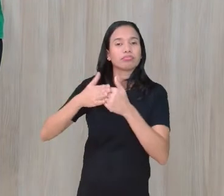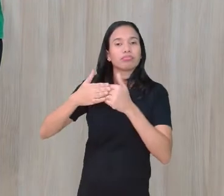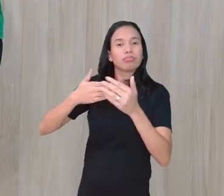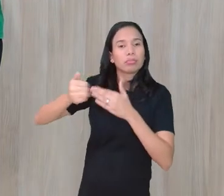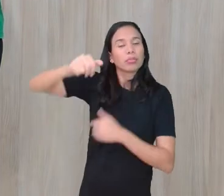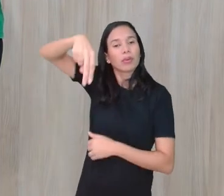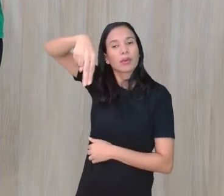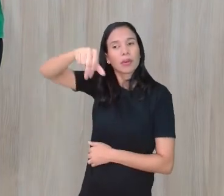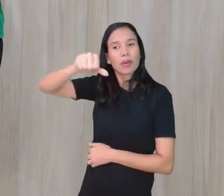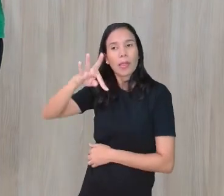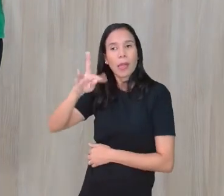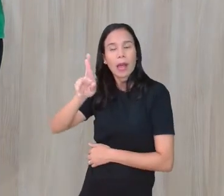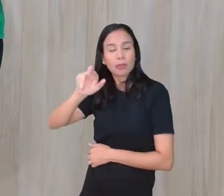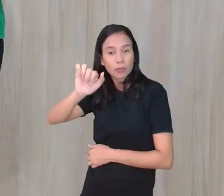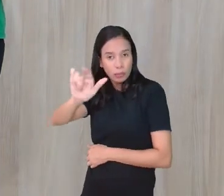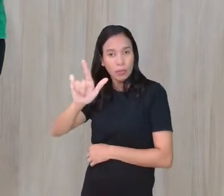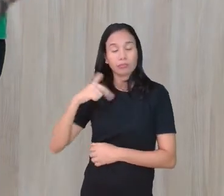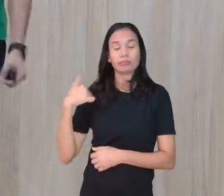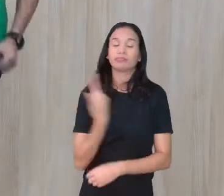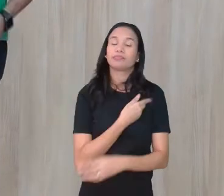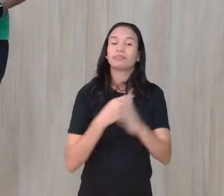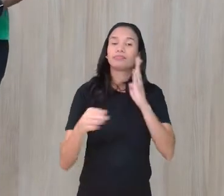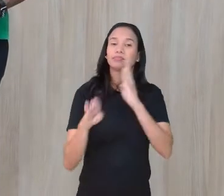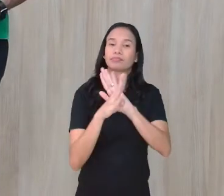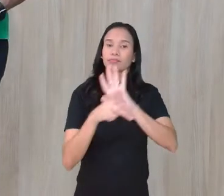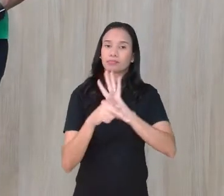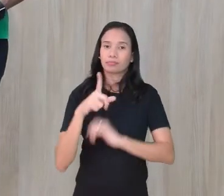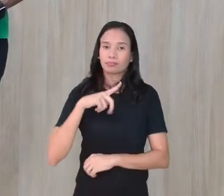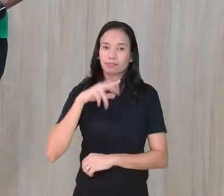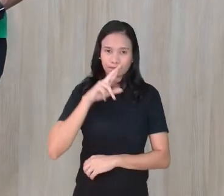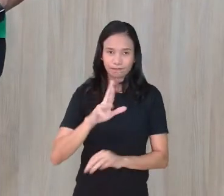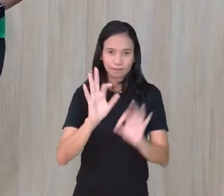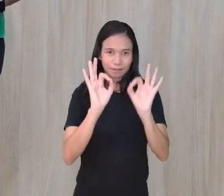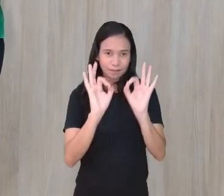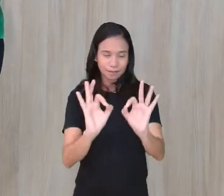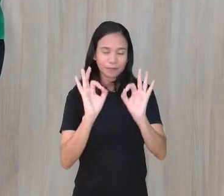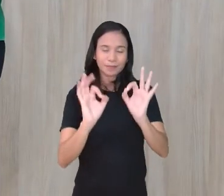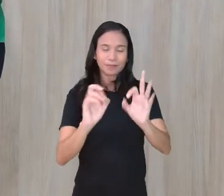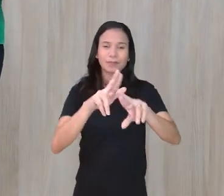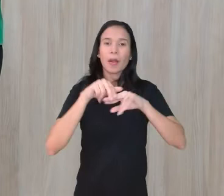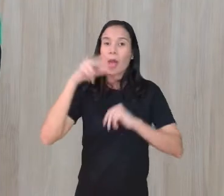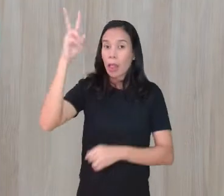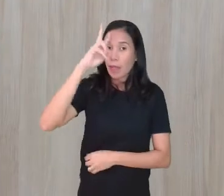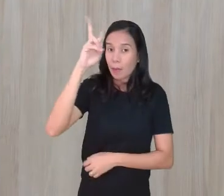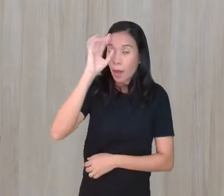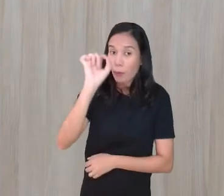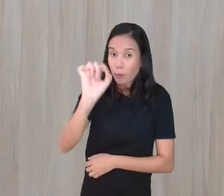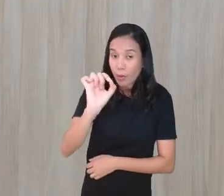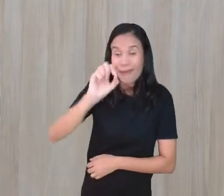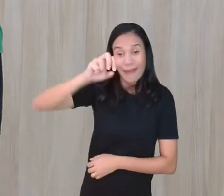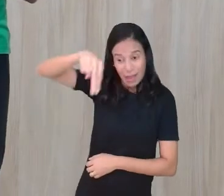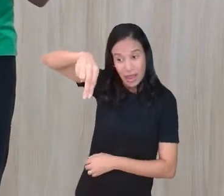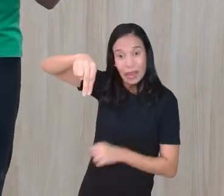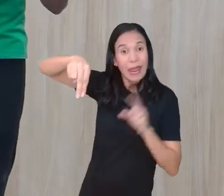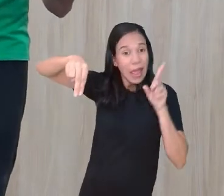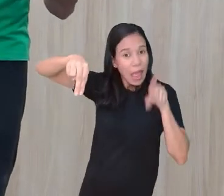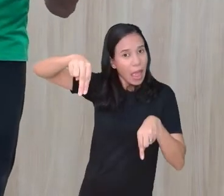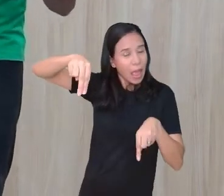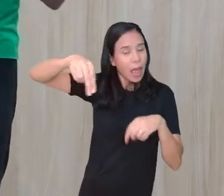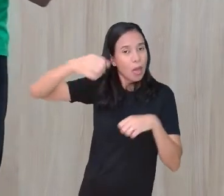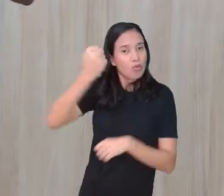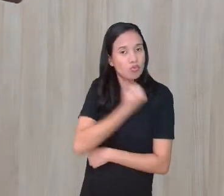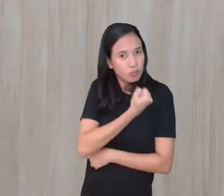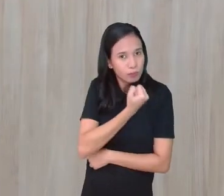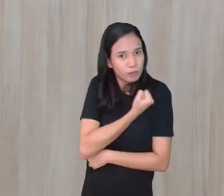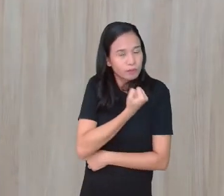vai encontrar aí os múltiplos desse valorzinho n, tá? Então, lembre-se, n é um número, tá?